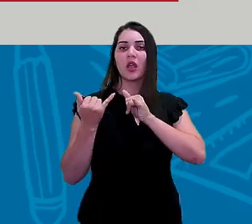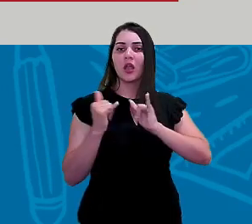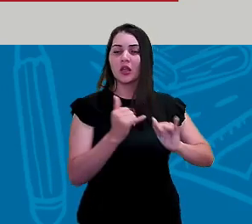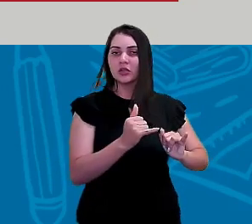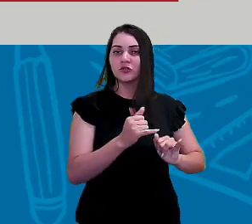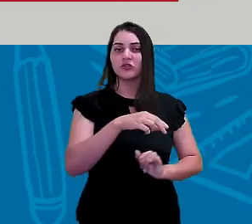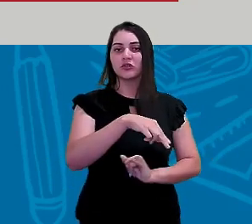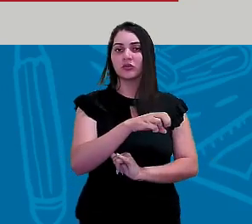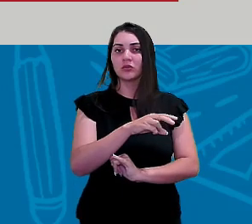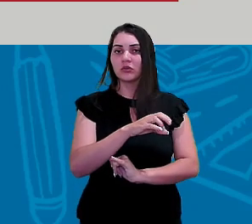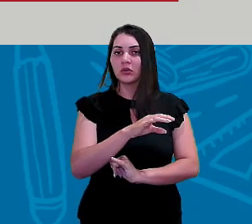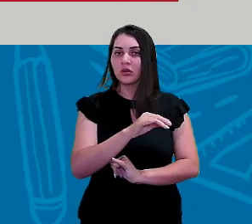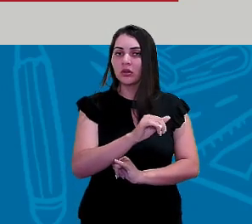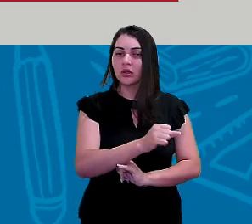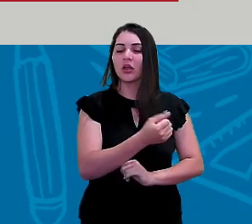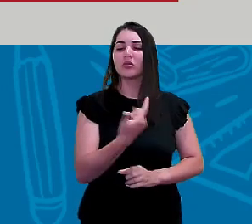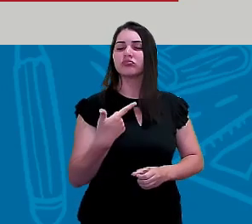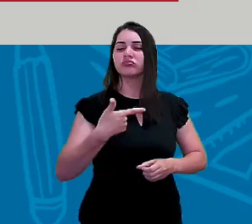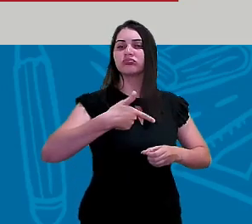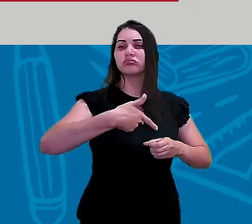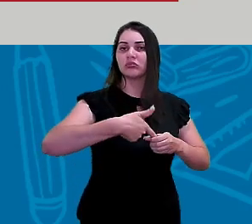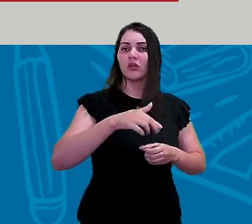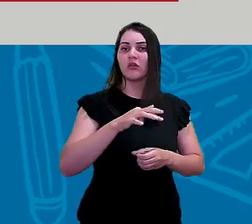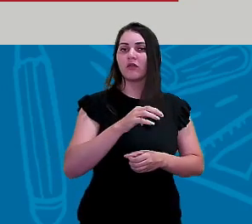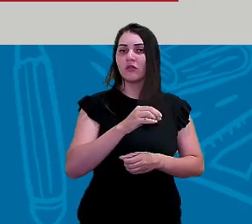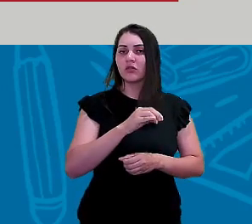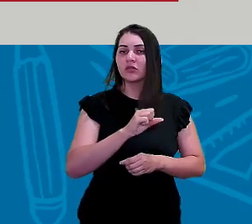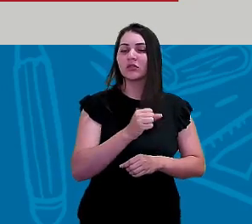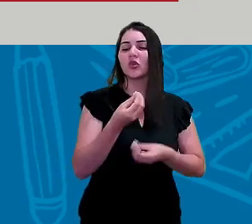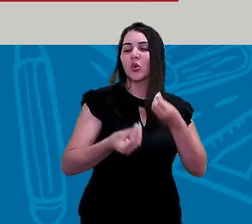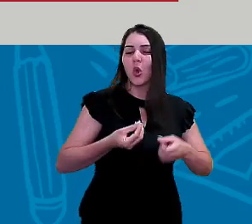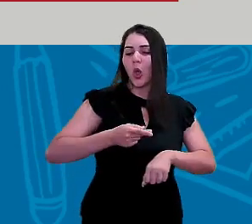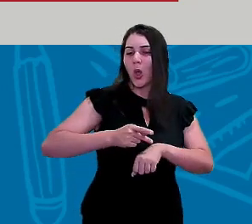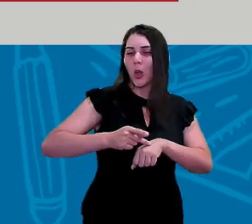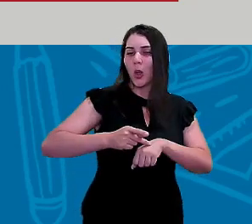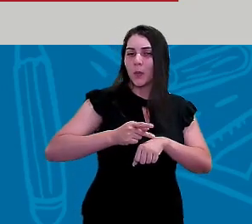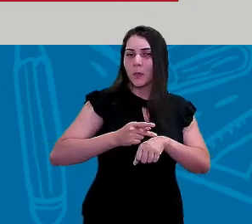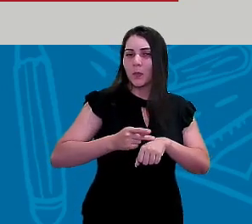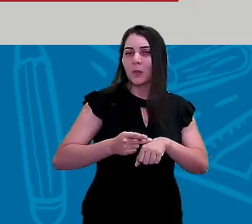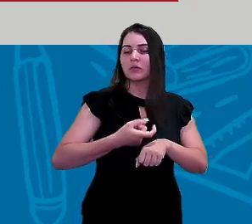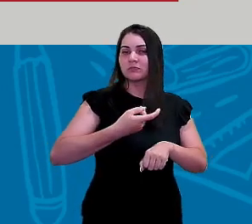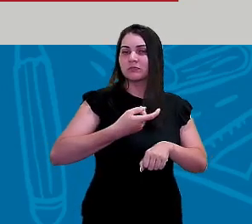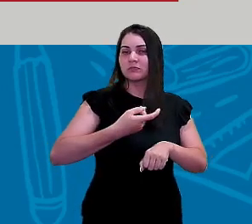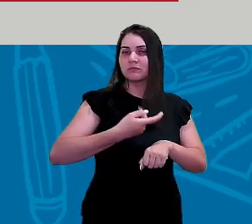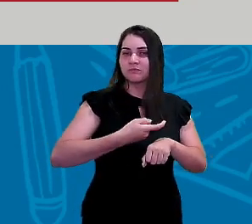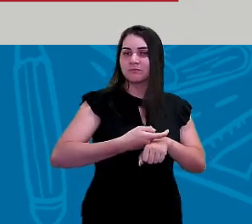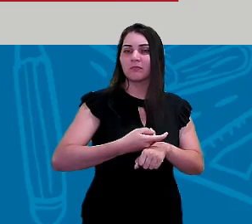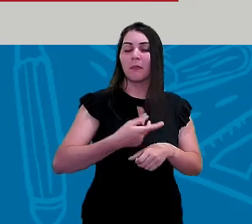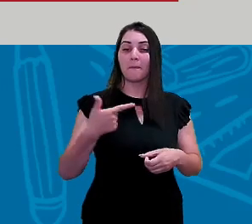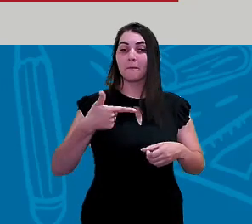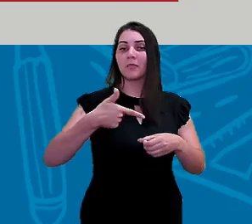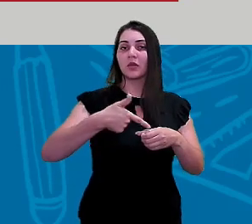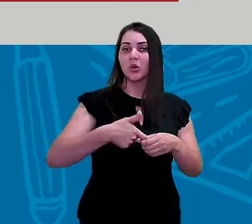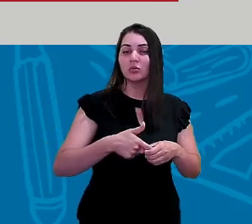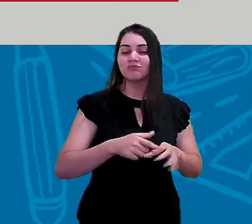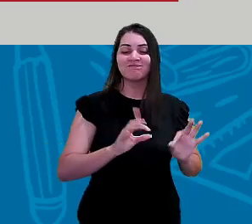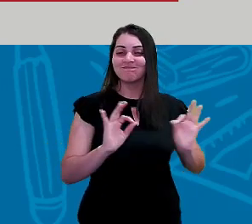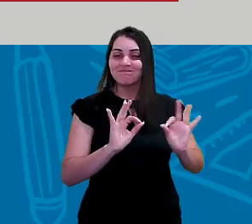nuclear, os combustíveis fósseis como o carvão e o petróleo, não são renováveis. Por quê?